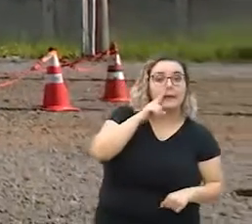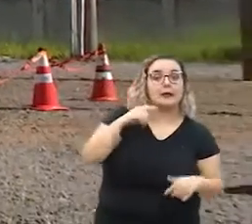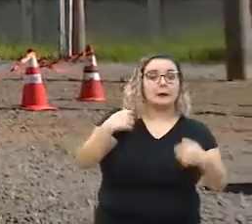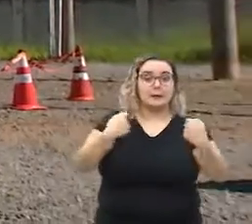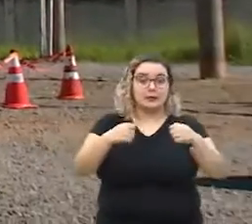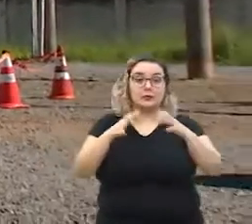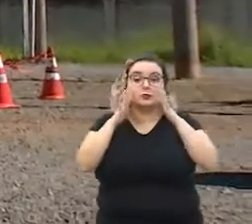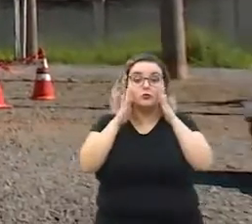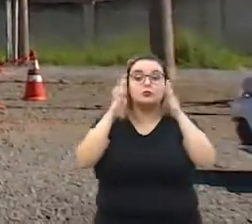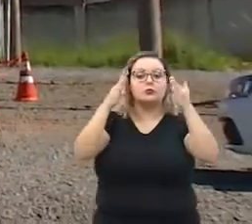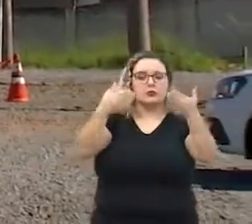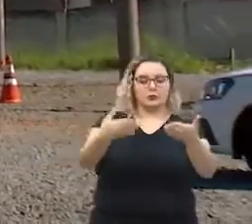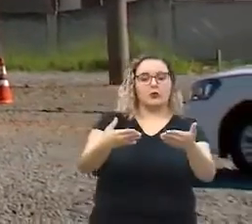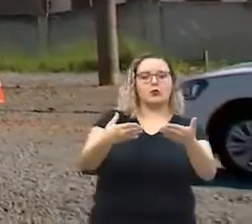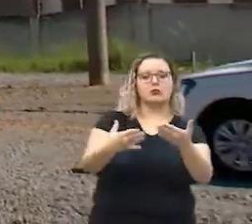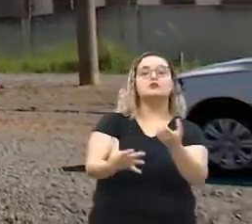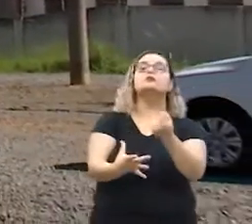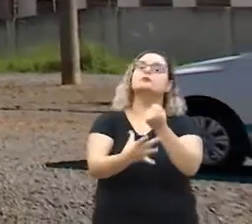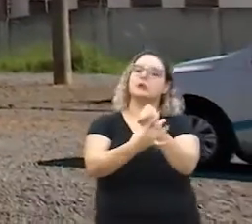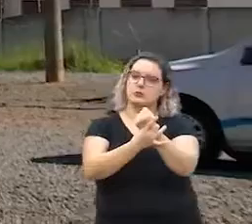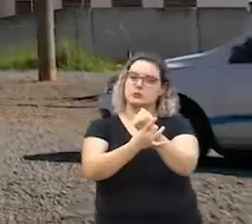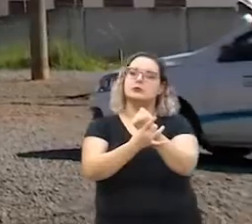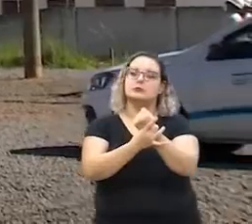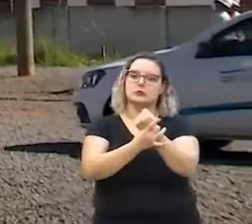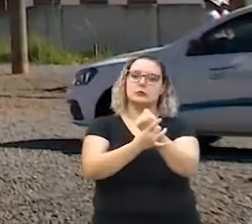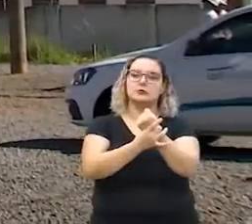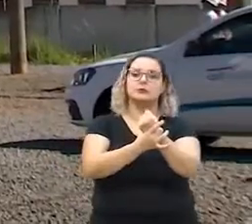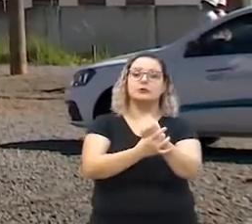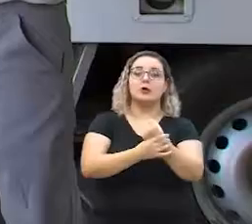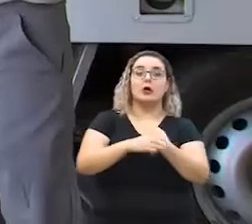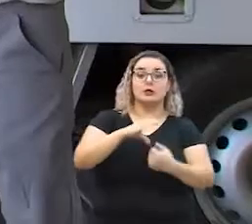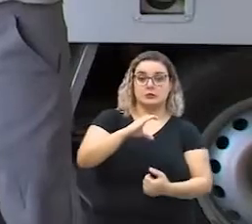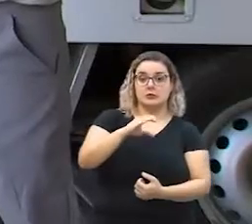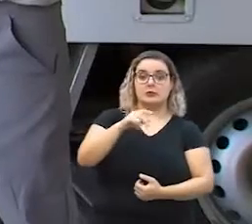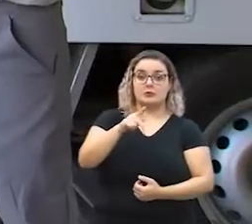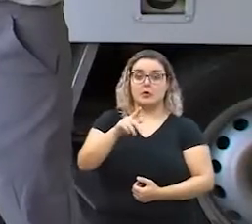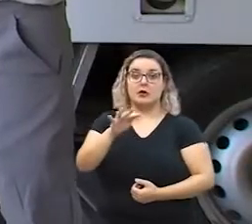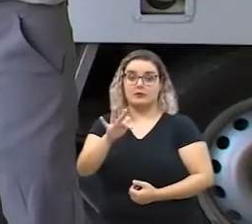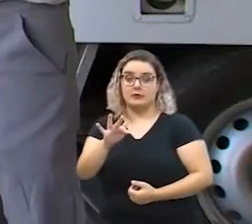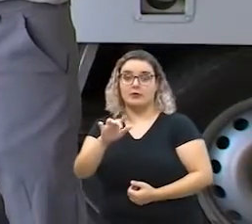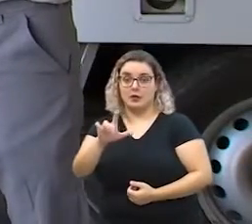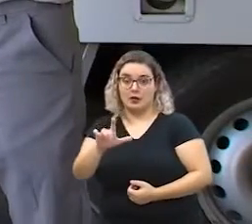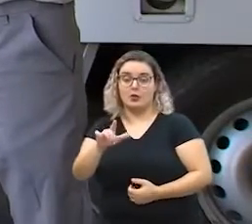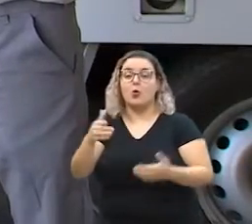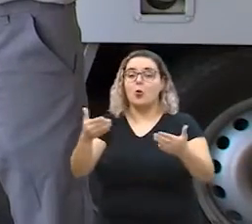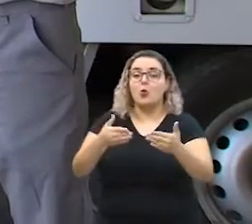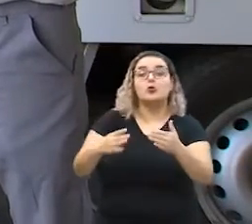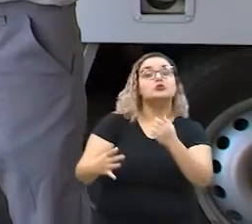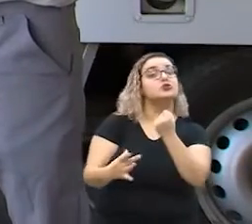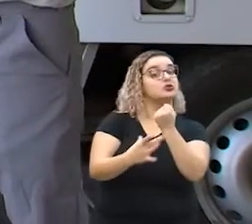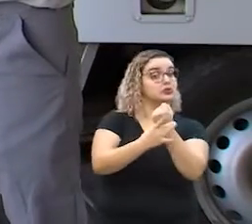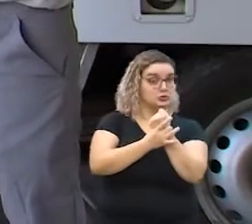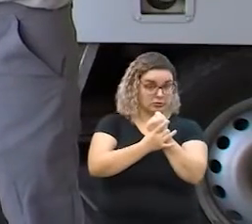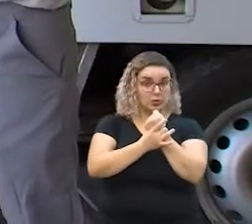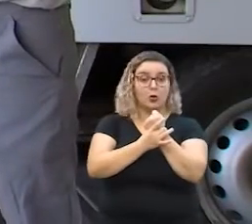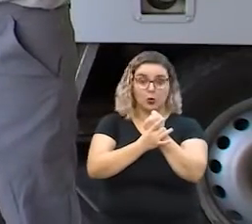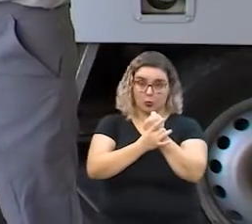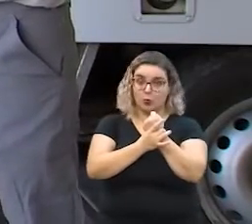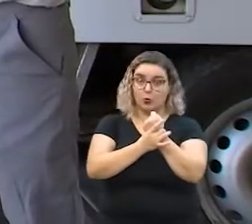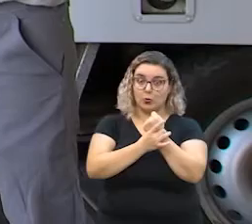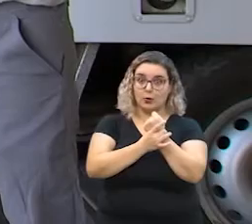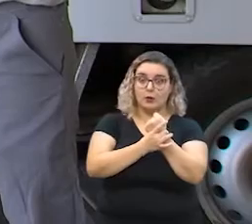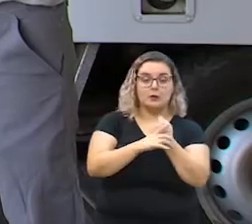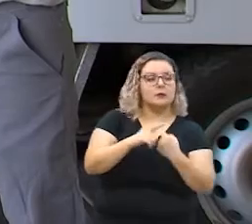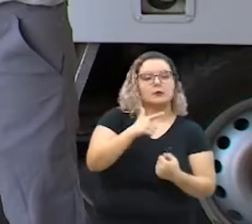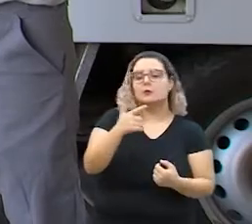ter foco na segurança, no entanto que o principal valor da CPFL hoje é a segurança. É uma parte